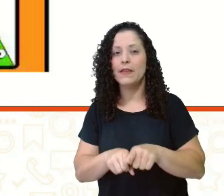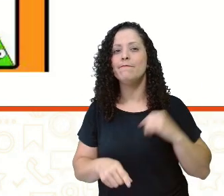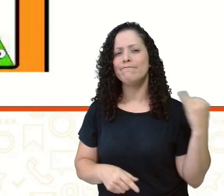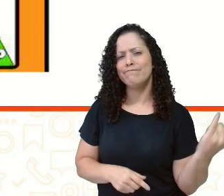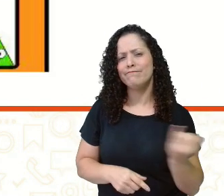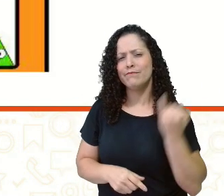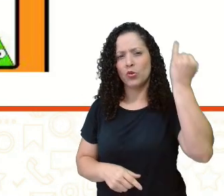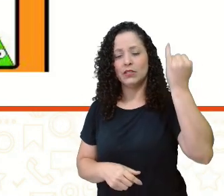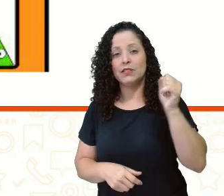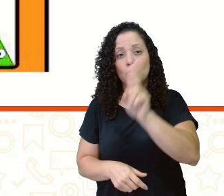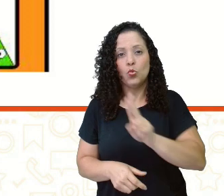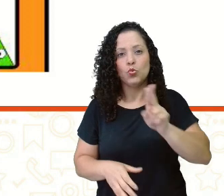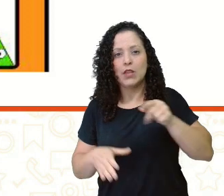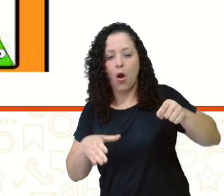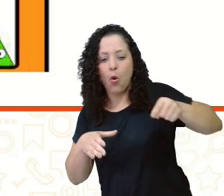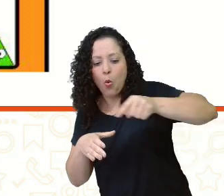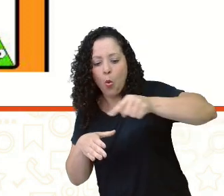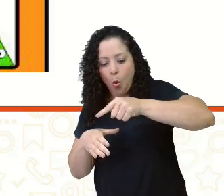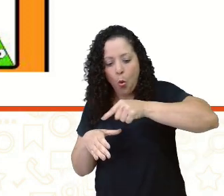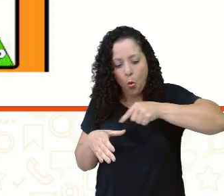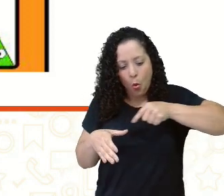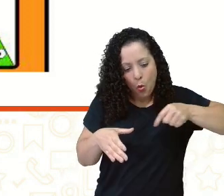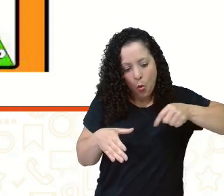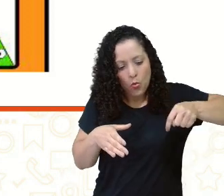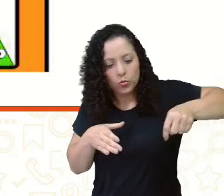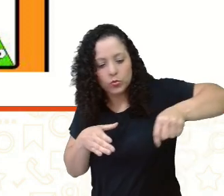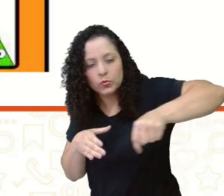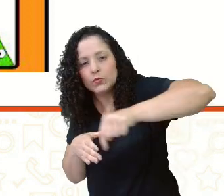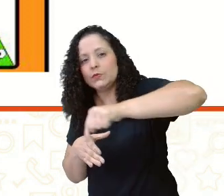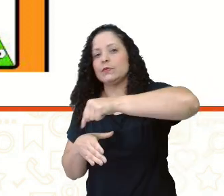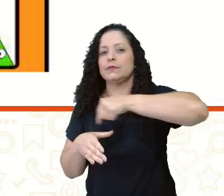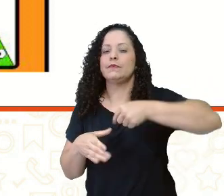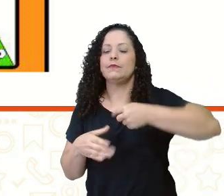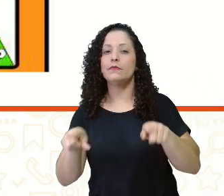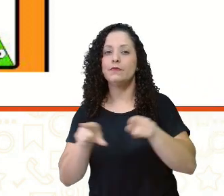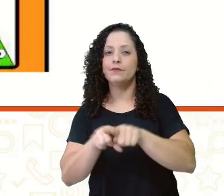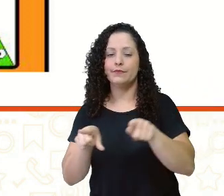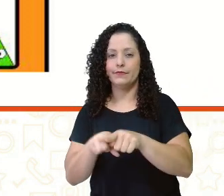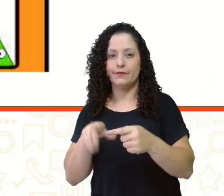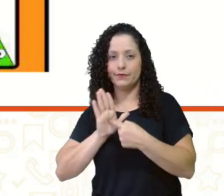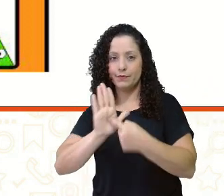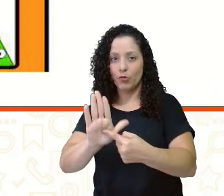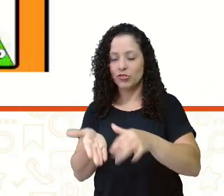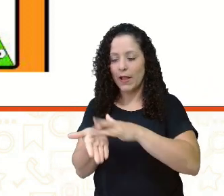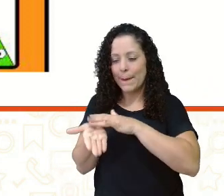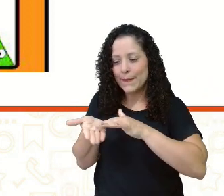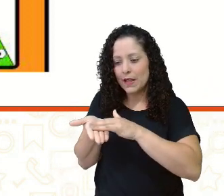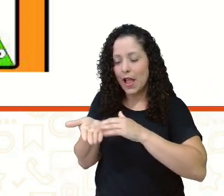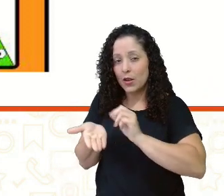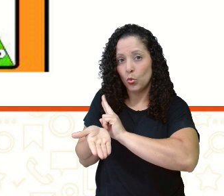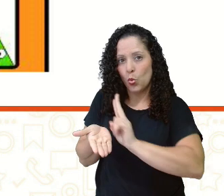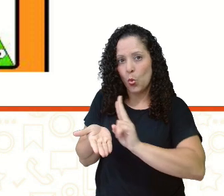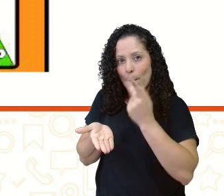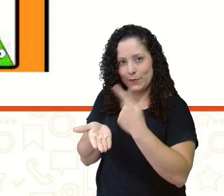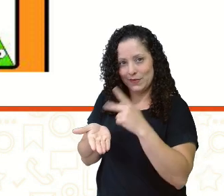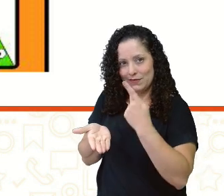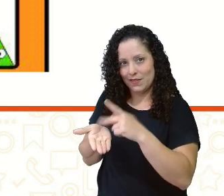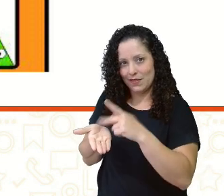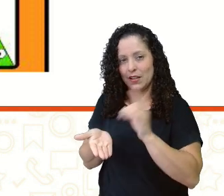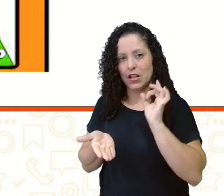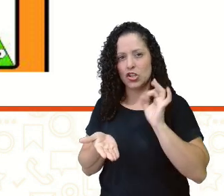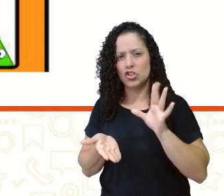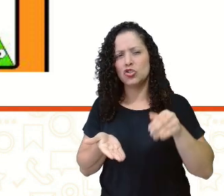figuras com relevo, né? E que a gente também represente em braille o nome da figura geométrica. Que ele não faça